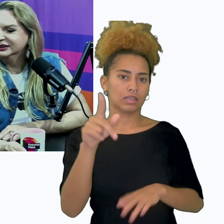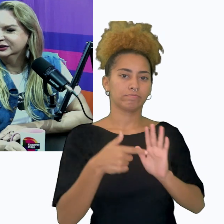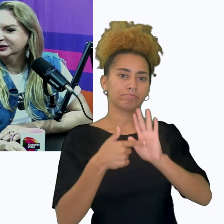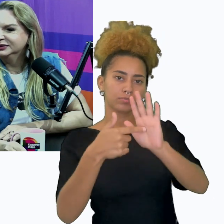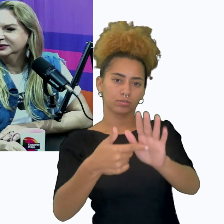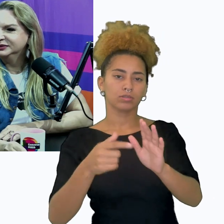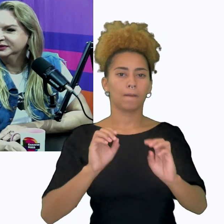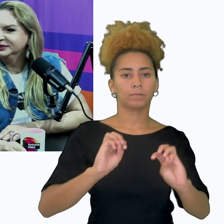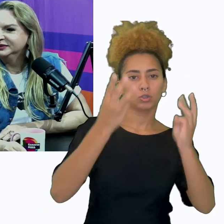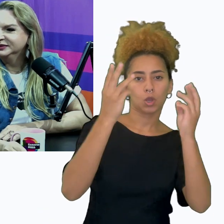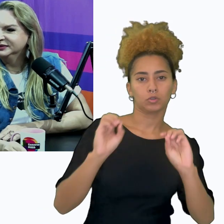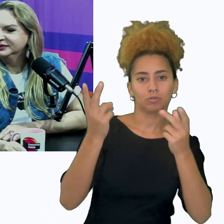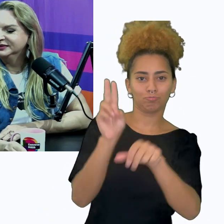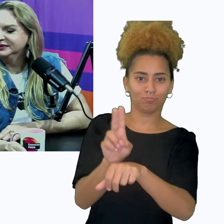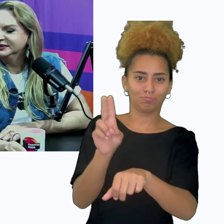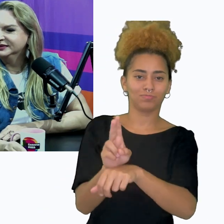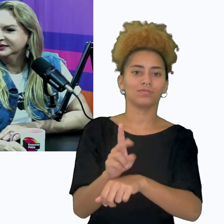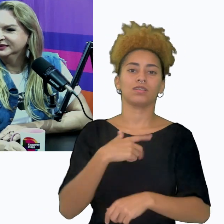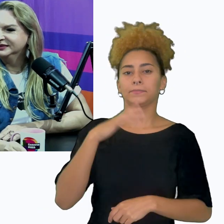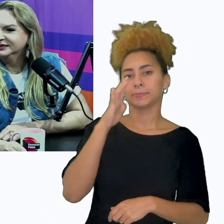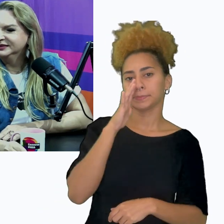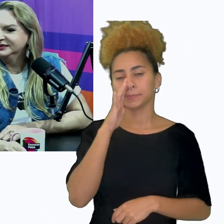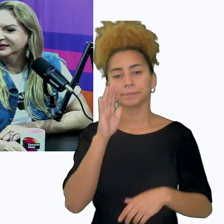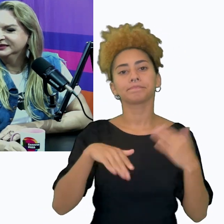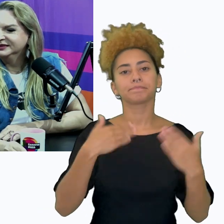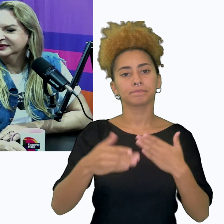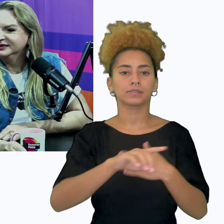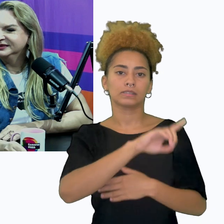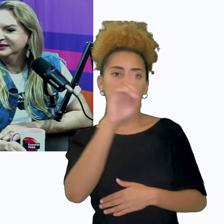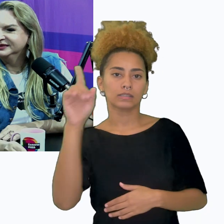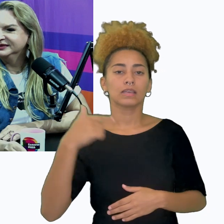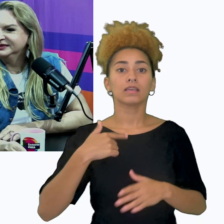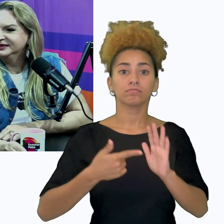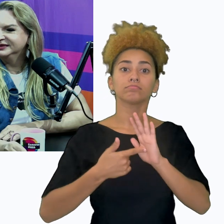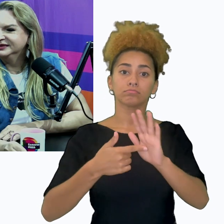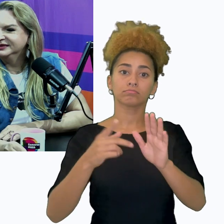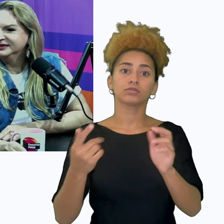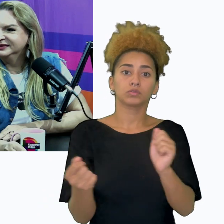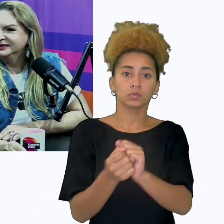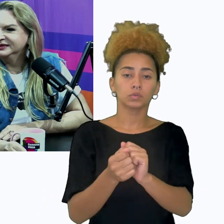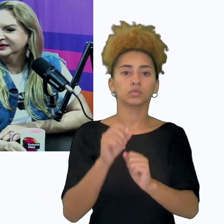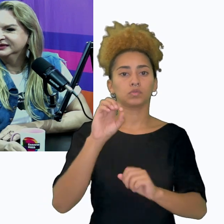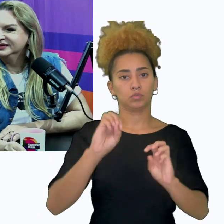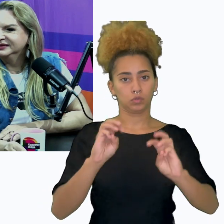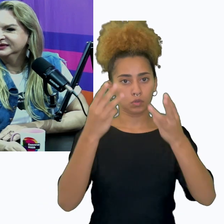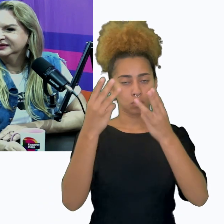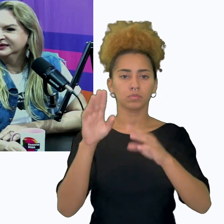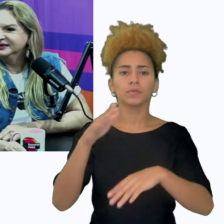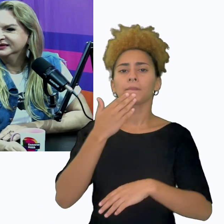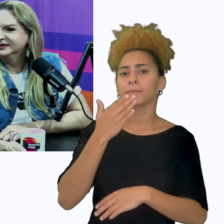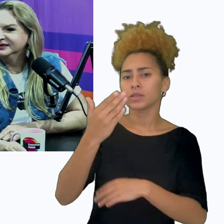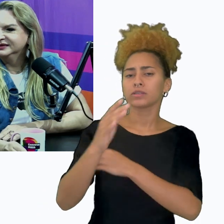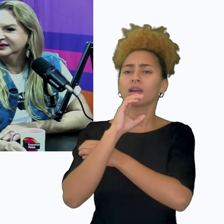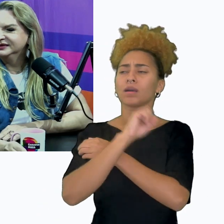tinha um grande show do Douglas, a gente sempre ia ver ele. Aí teve um certo dia que eu fui fazer show com o Douglas,